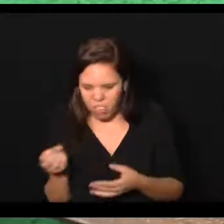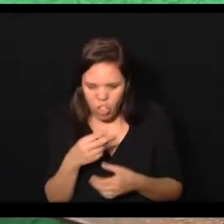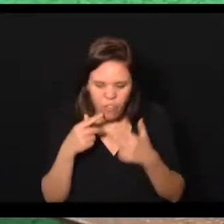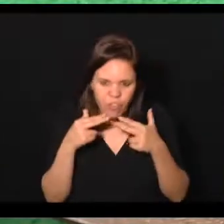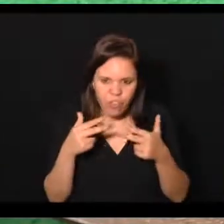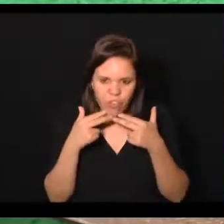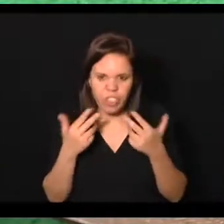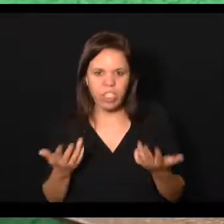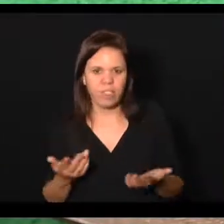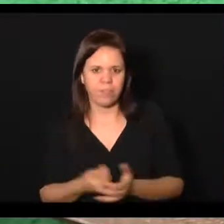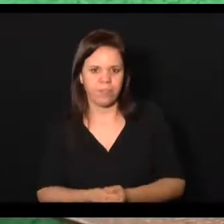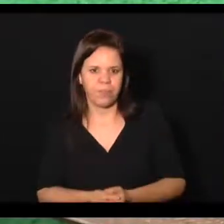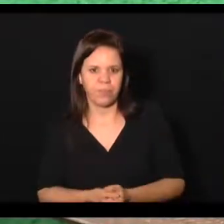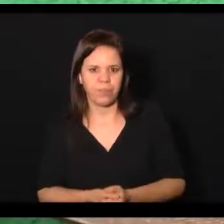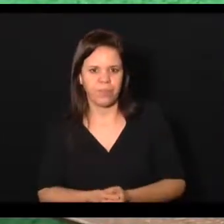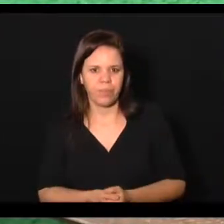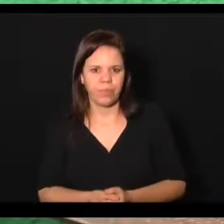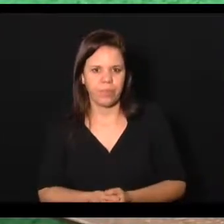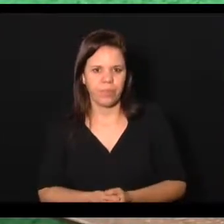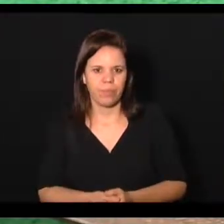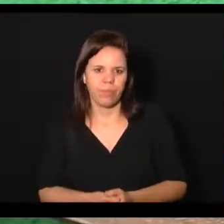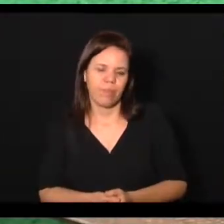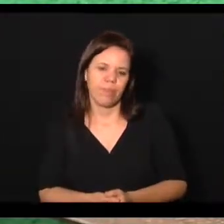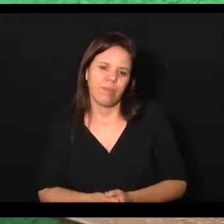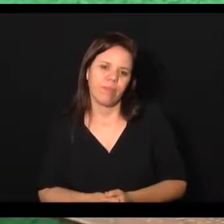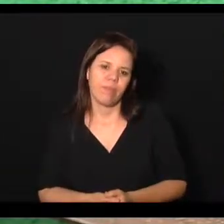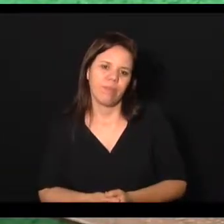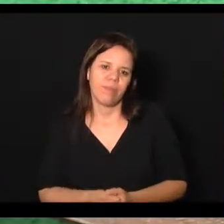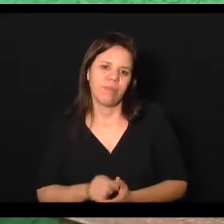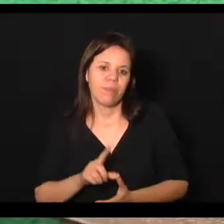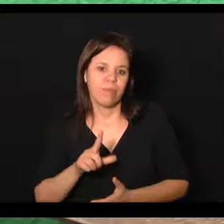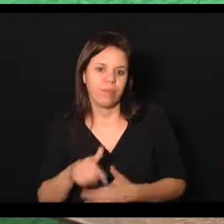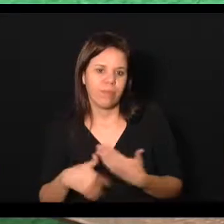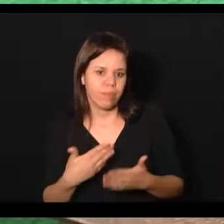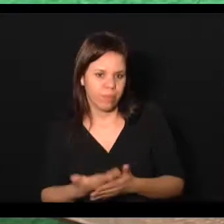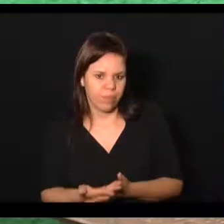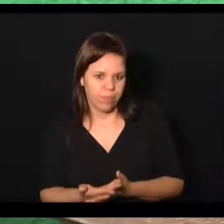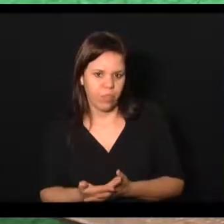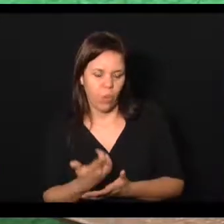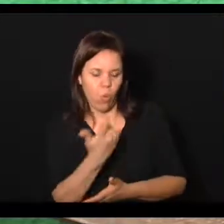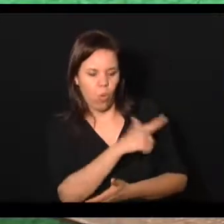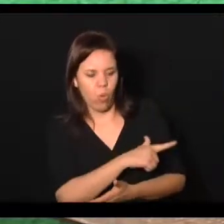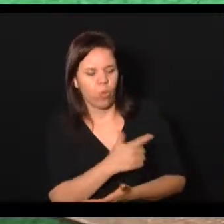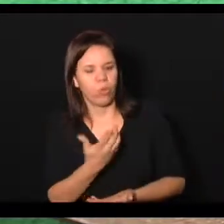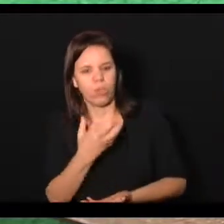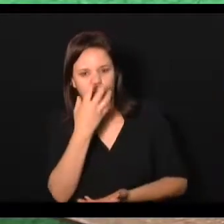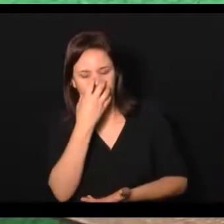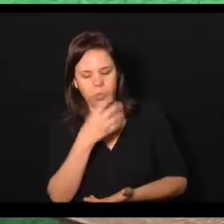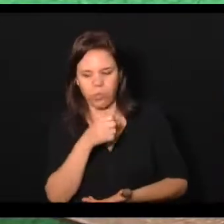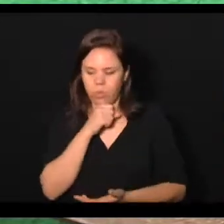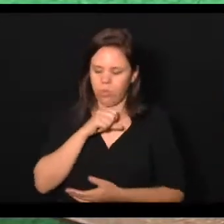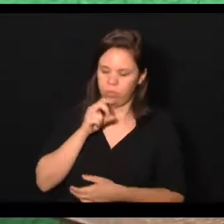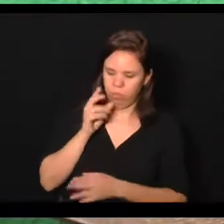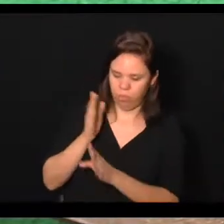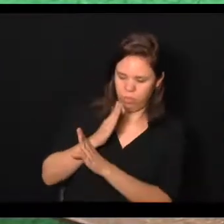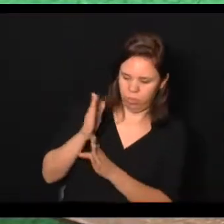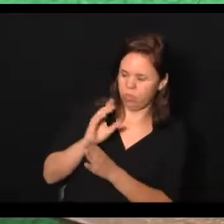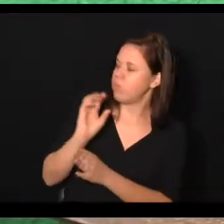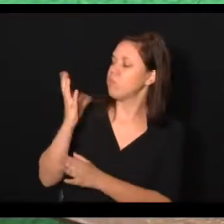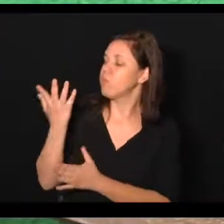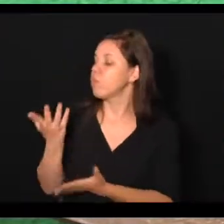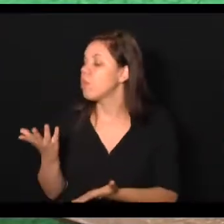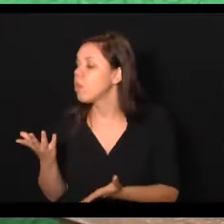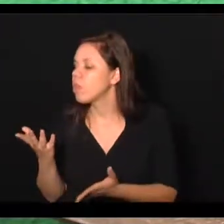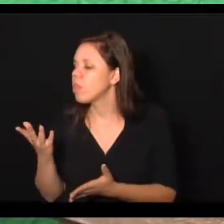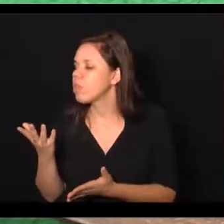novidade. E o Ike, que é o mais velho, já com aquela cara de desconfiada, né? O que está acontecendo, que estão mexendo